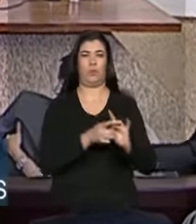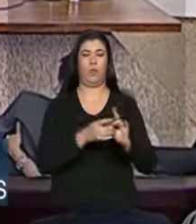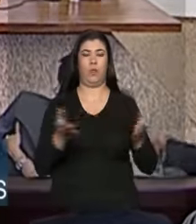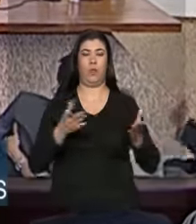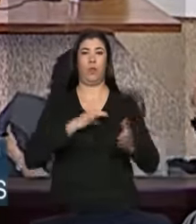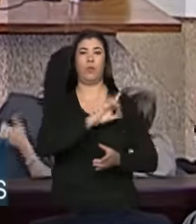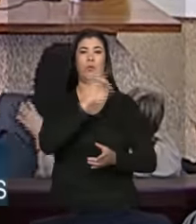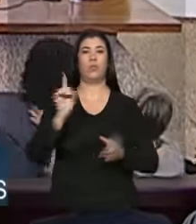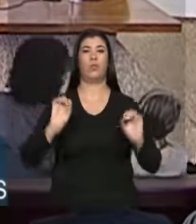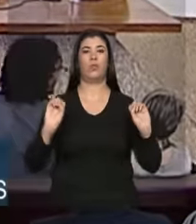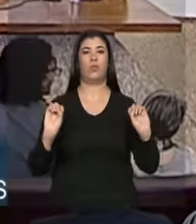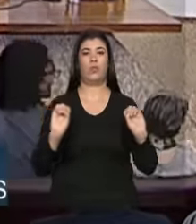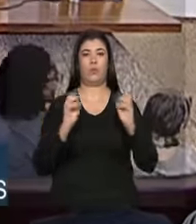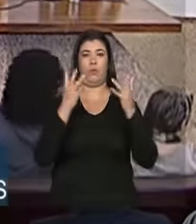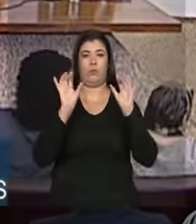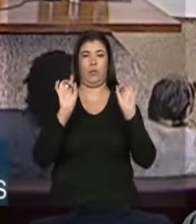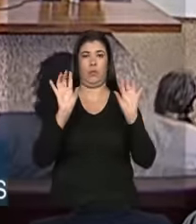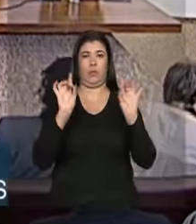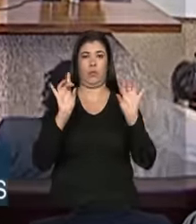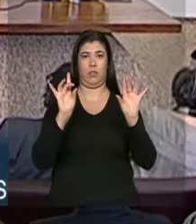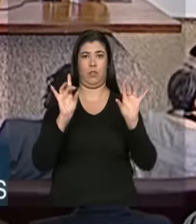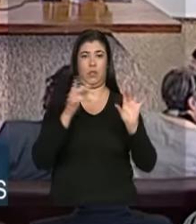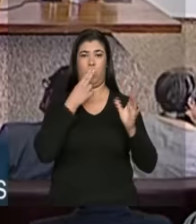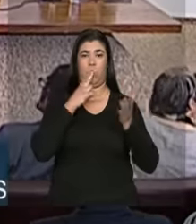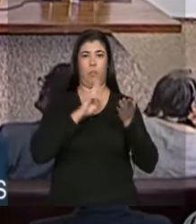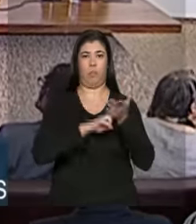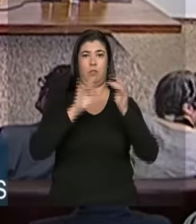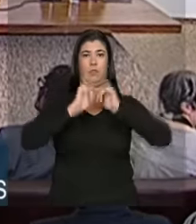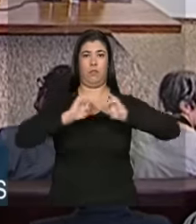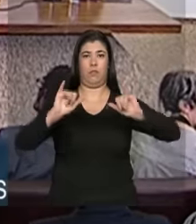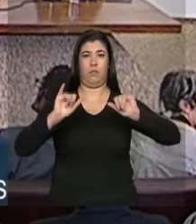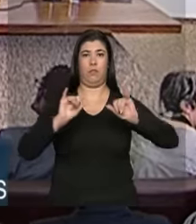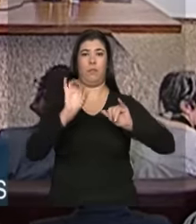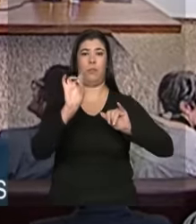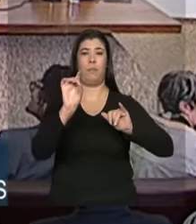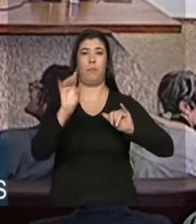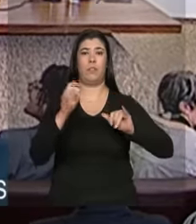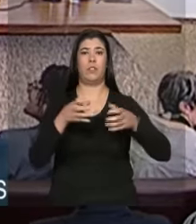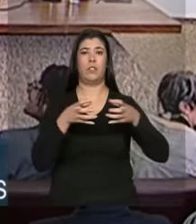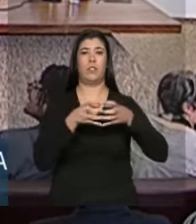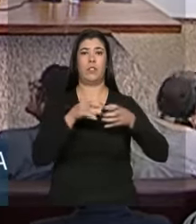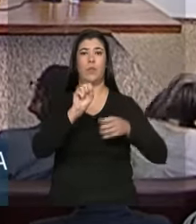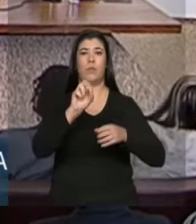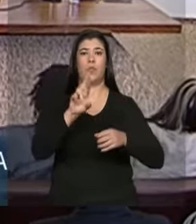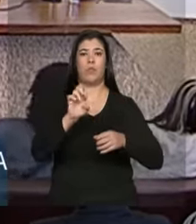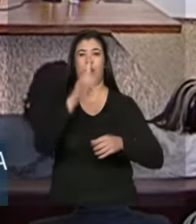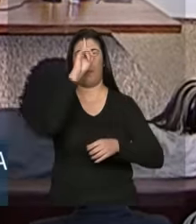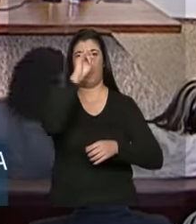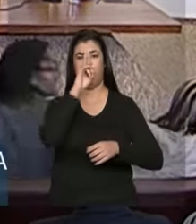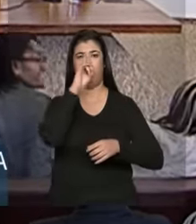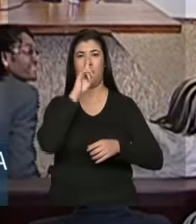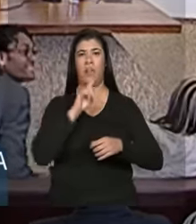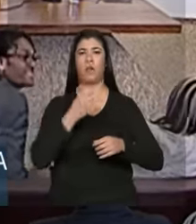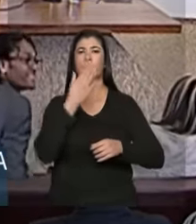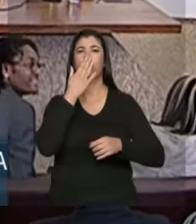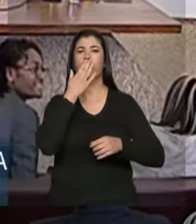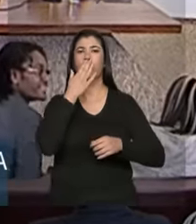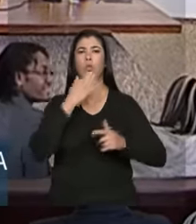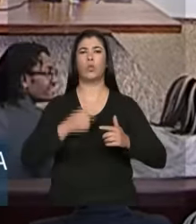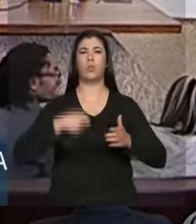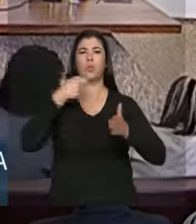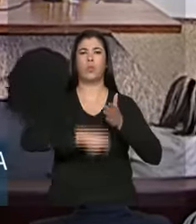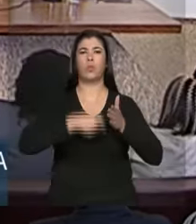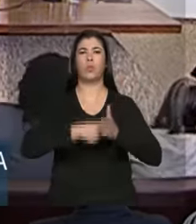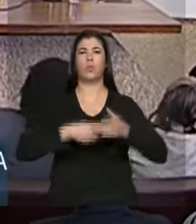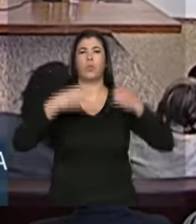Correios lançam a emissão especial série amarela luta contra o tráfico de pessoas